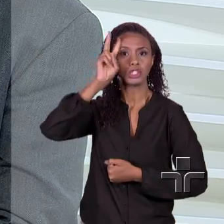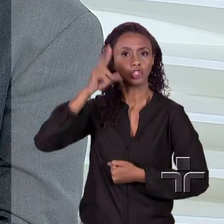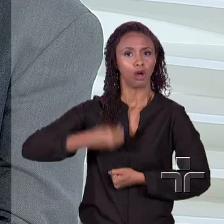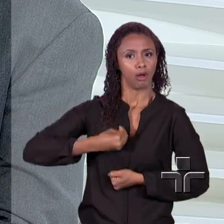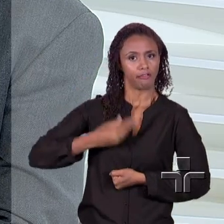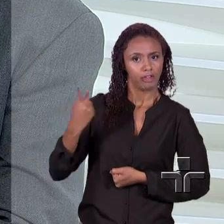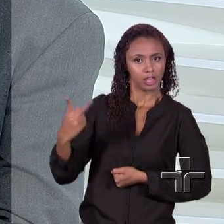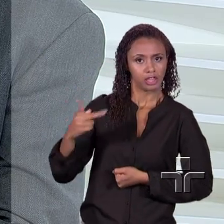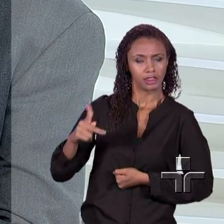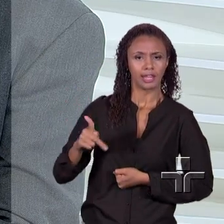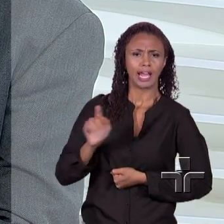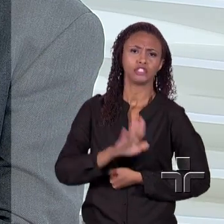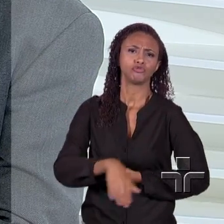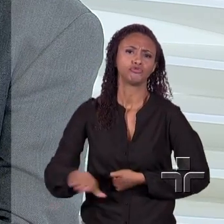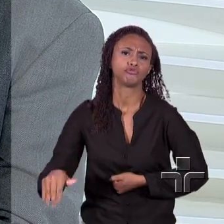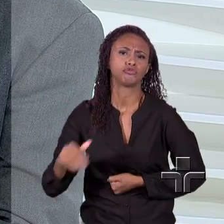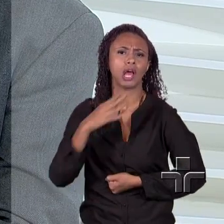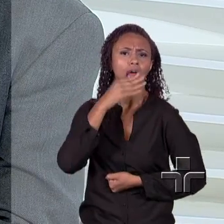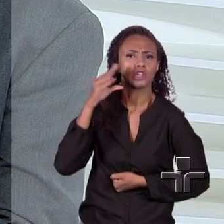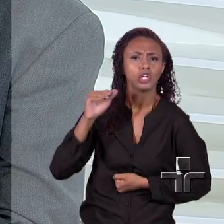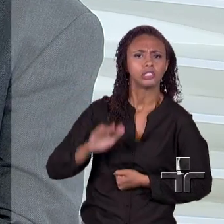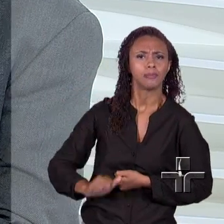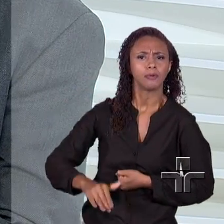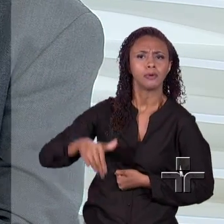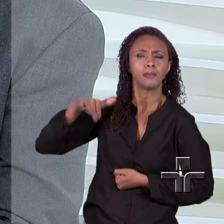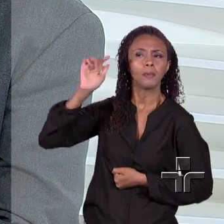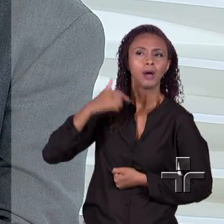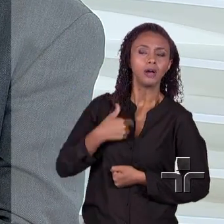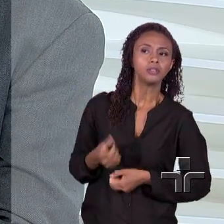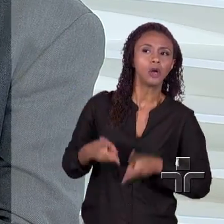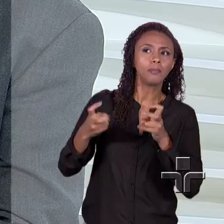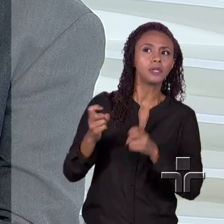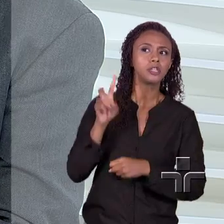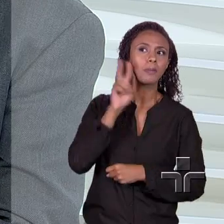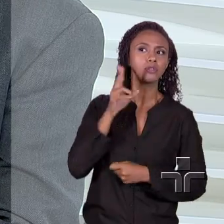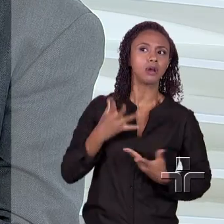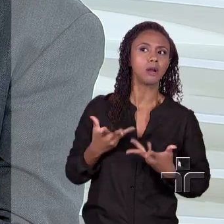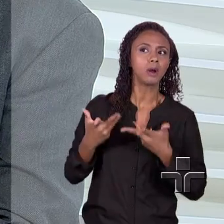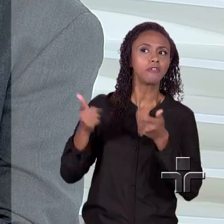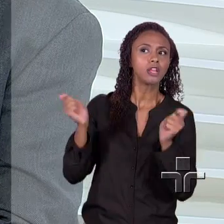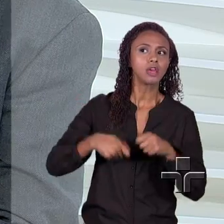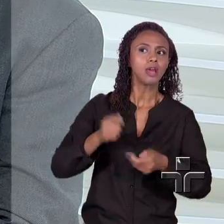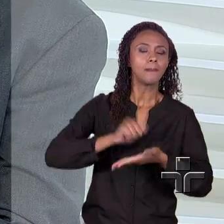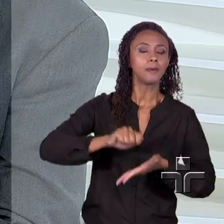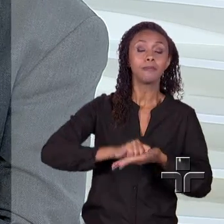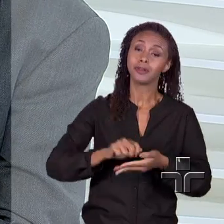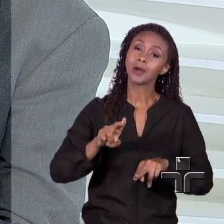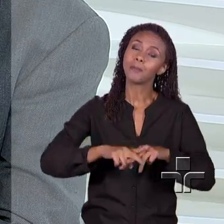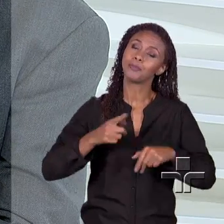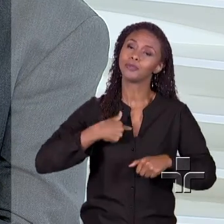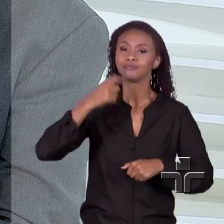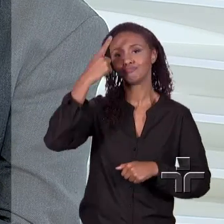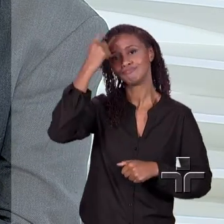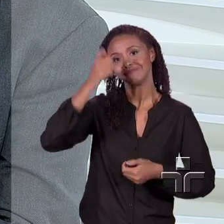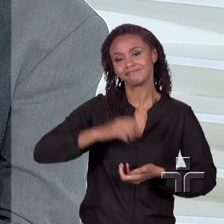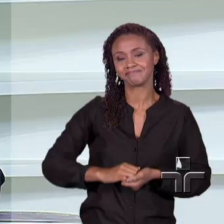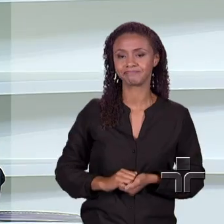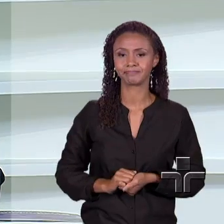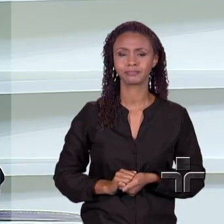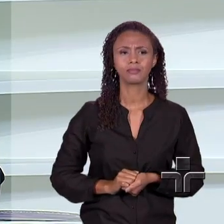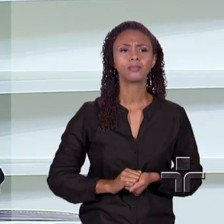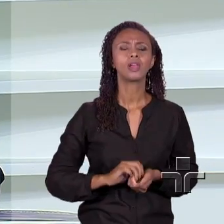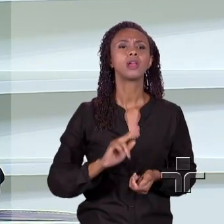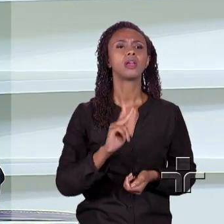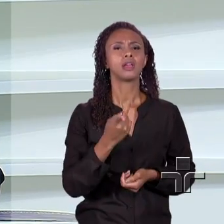vida dele como criança, como adolescente. Então percebi que tinha uma história maravilhosa a ser contada, então resolvi fazer essa história. E o Herbert